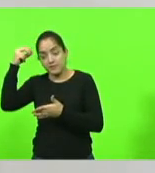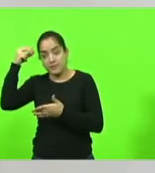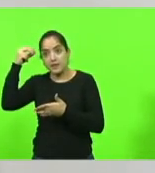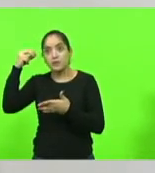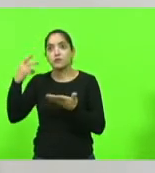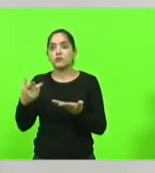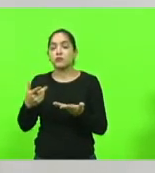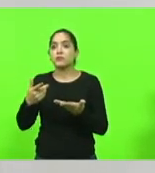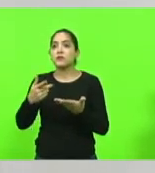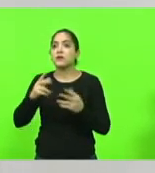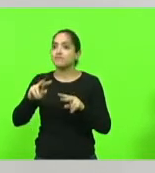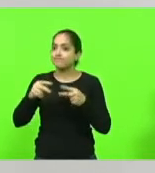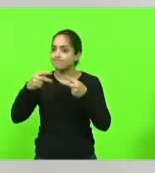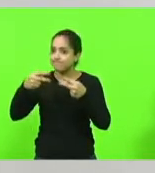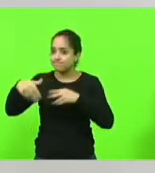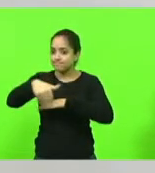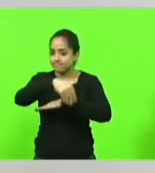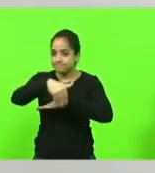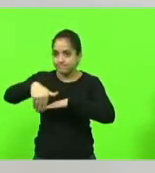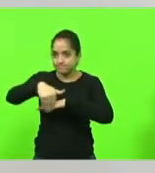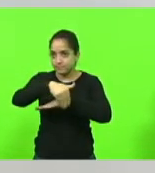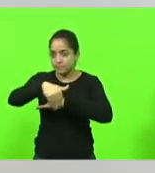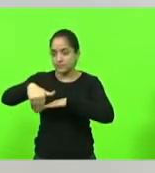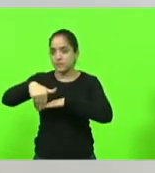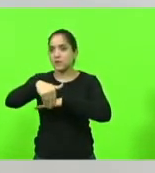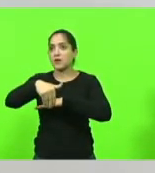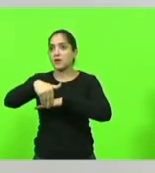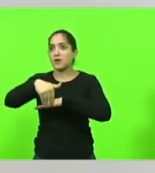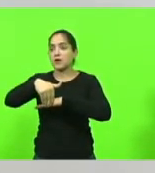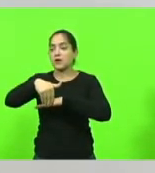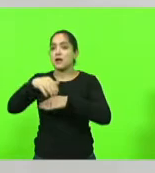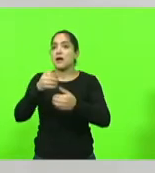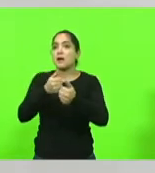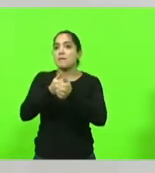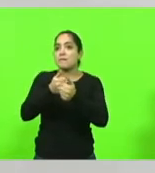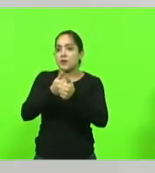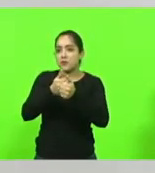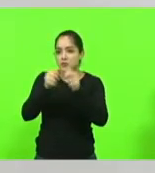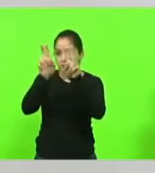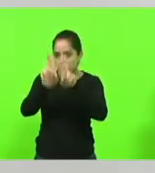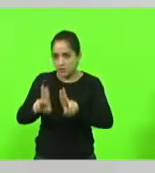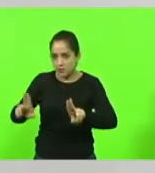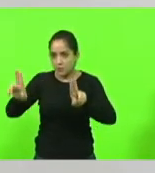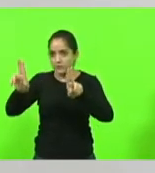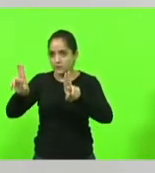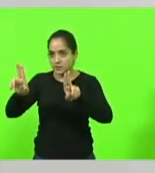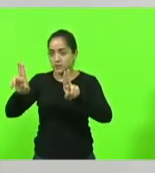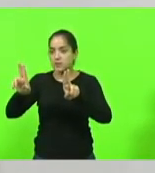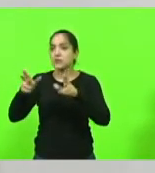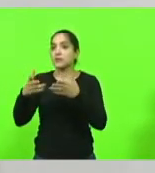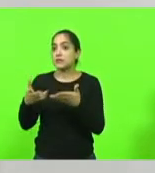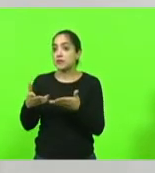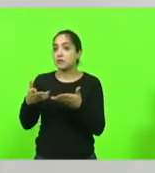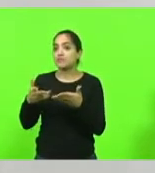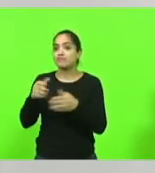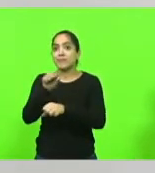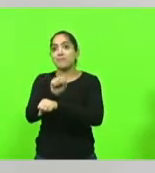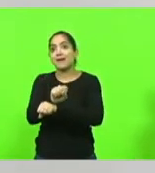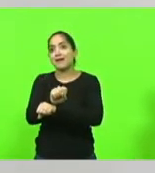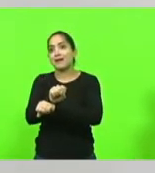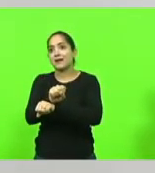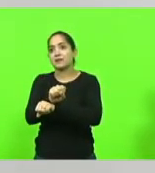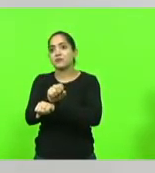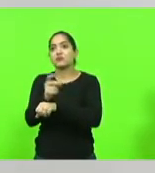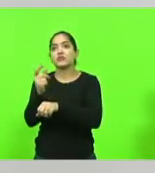a duplicação da rua Deputado Antônio Edu Vieira, ali na proximidade da UFSC com a Eletrosul, que encontra-se paralisada há um bom tempo